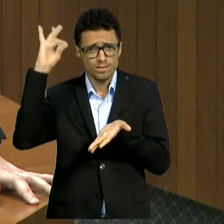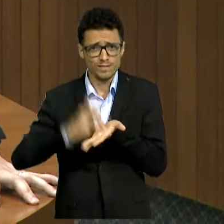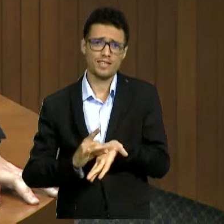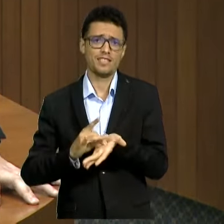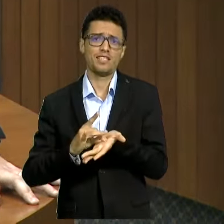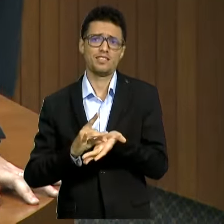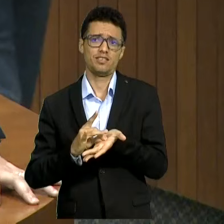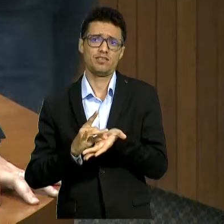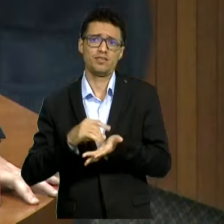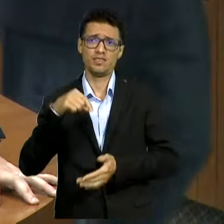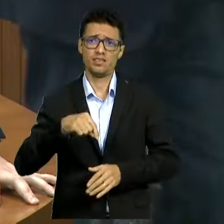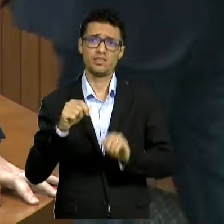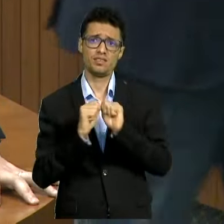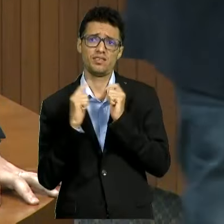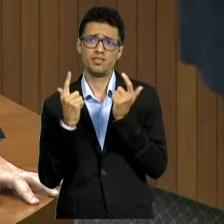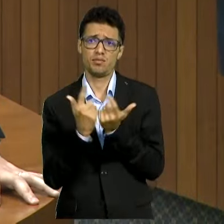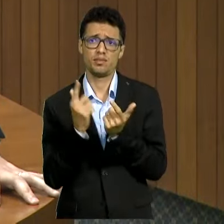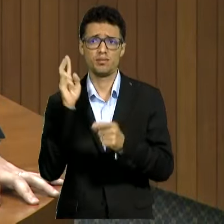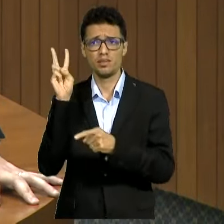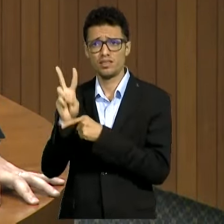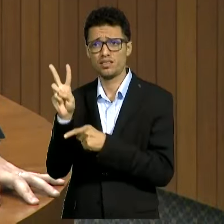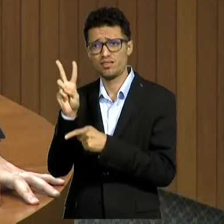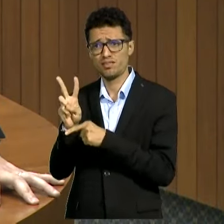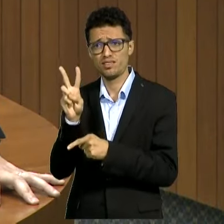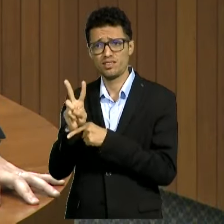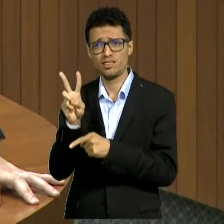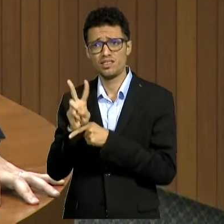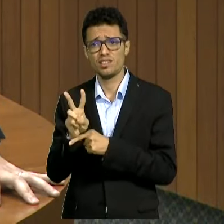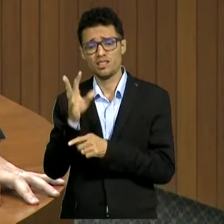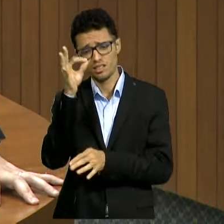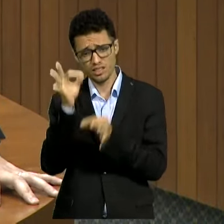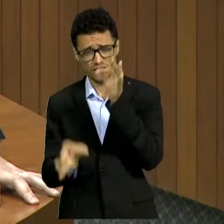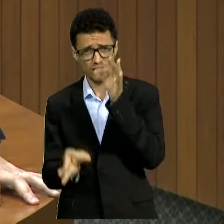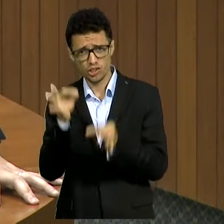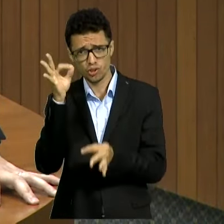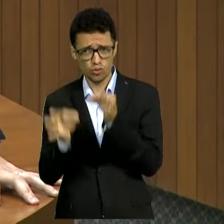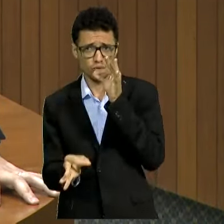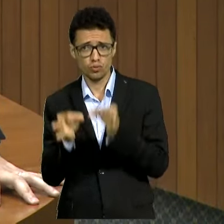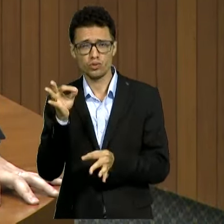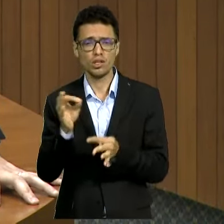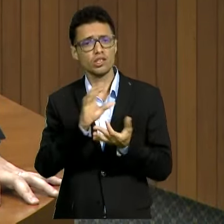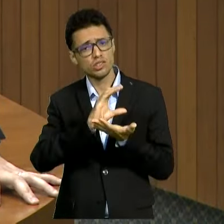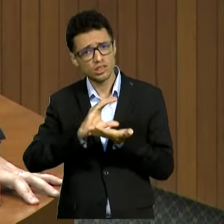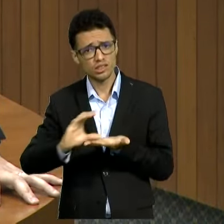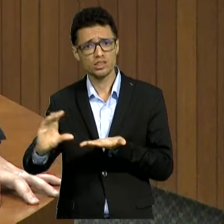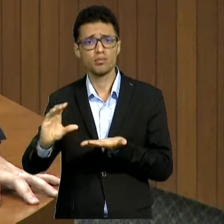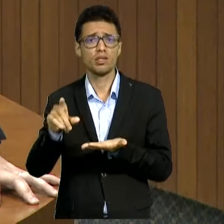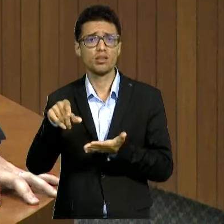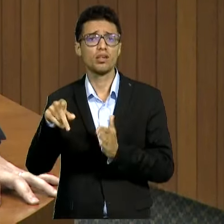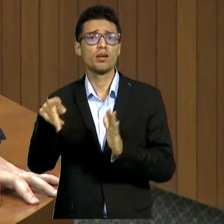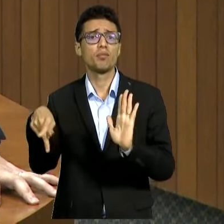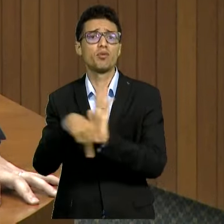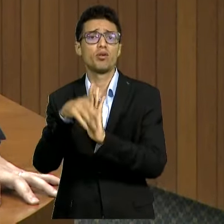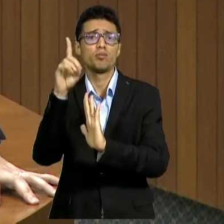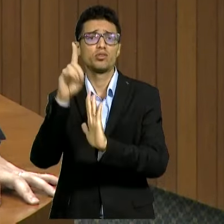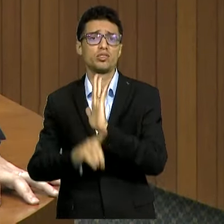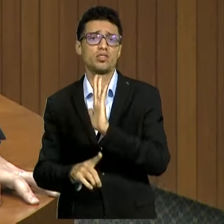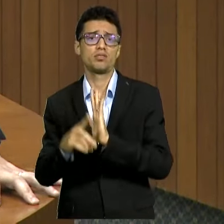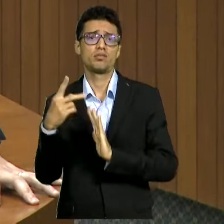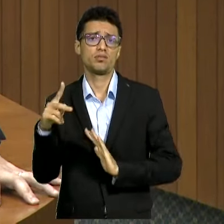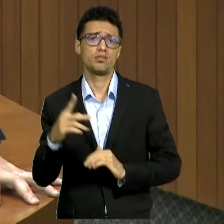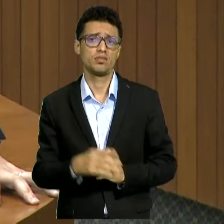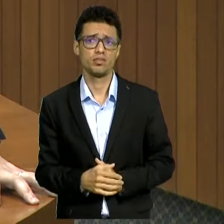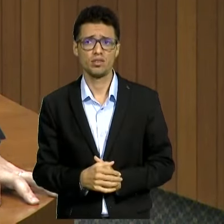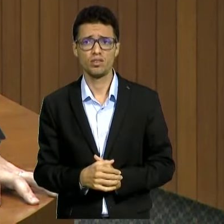verdadeira desta casa em defesa da justa pretensão deles de receberem apenas o que lhes é devido. Nenhum